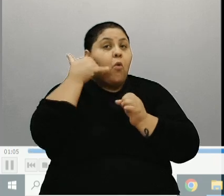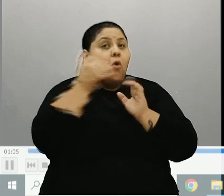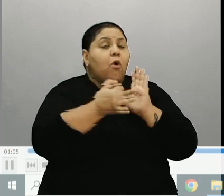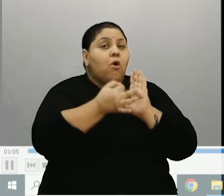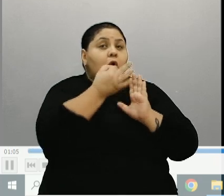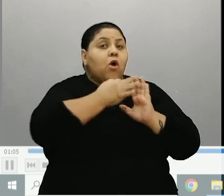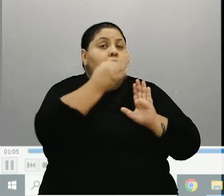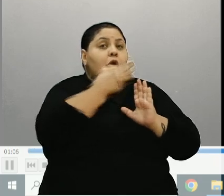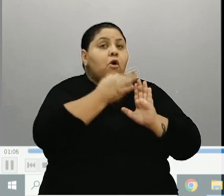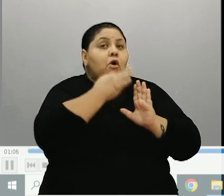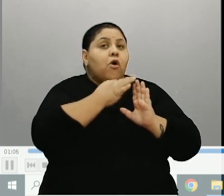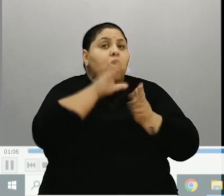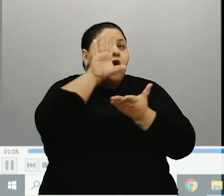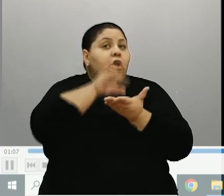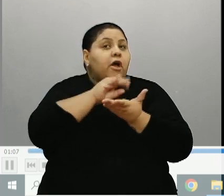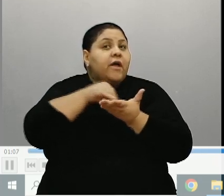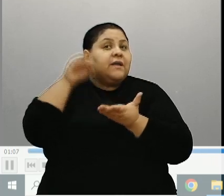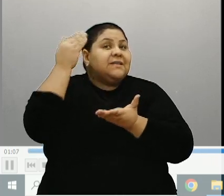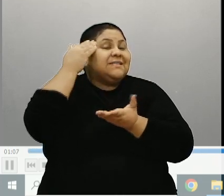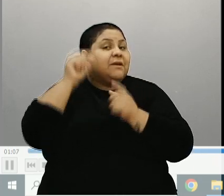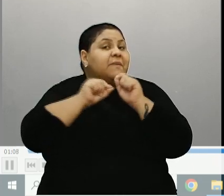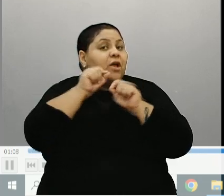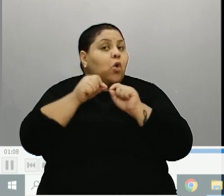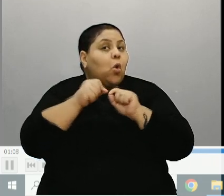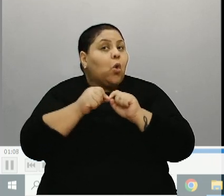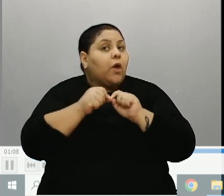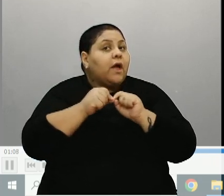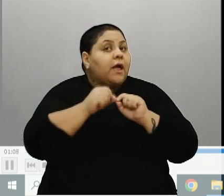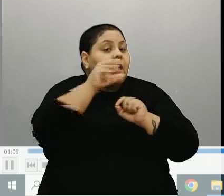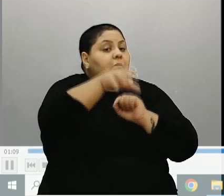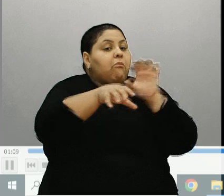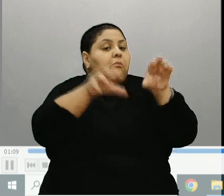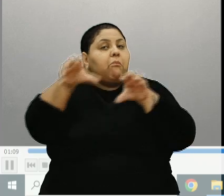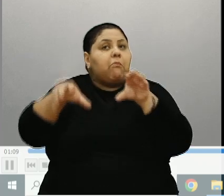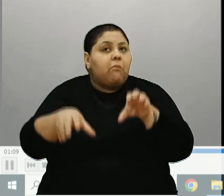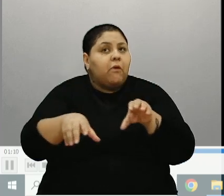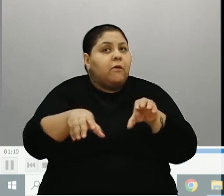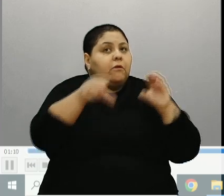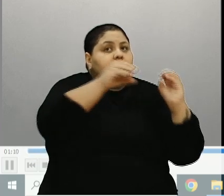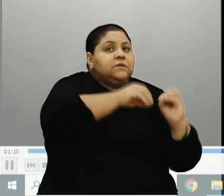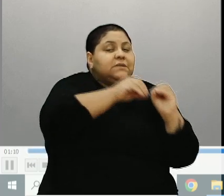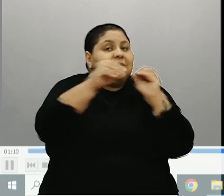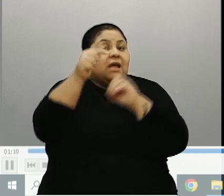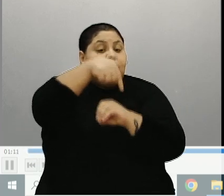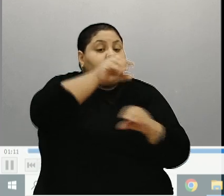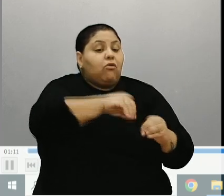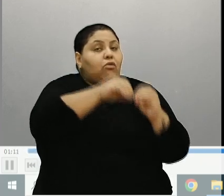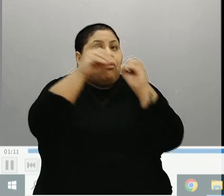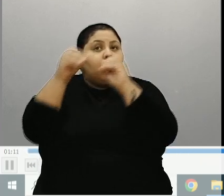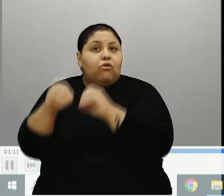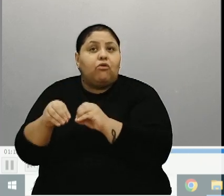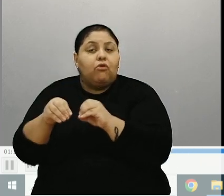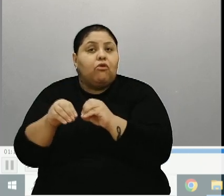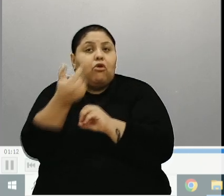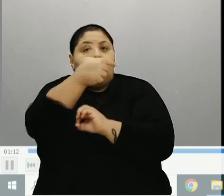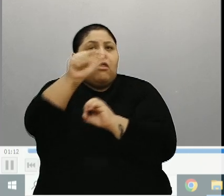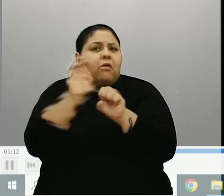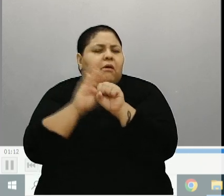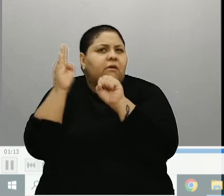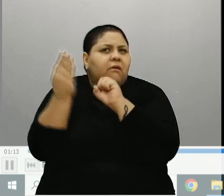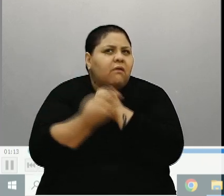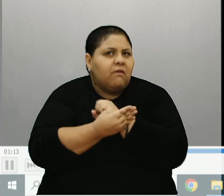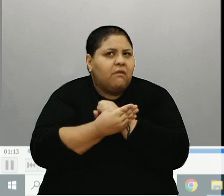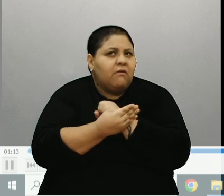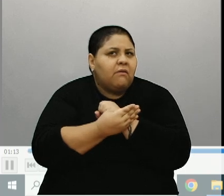ficar lá gravado, para a gente saber onde é que a gente tem que atuar. A gente sai do Monte Carmelo, vai pro Vergueiros, vai lá em cima